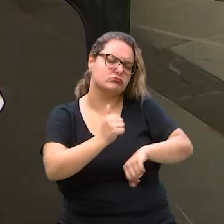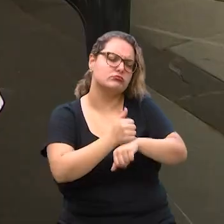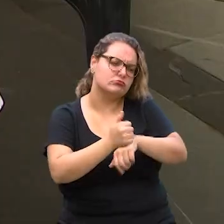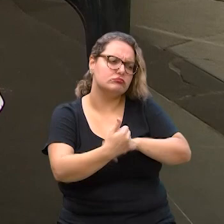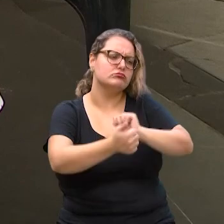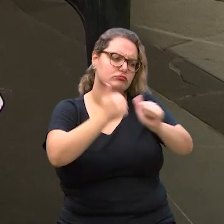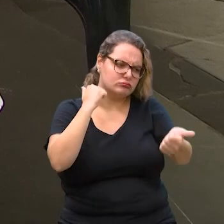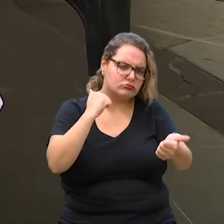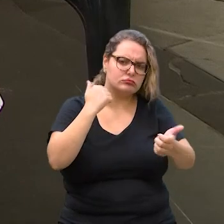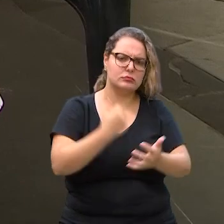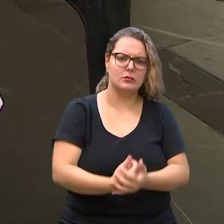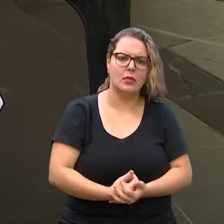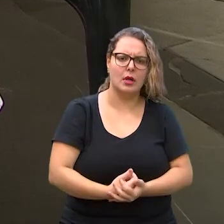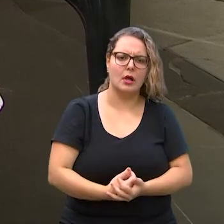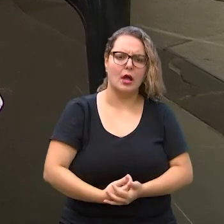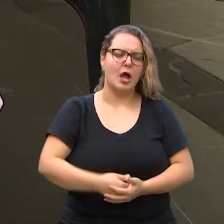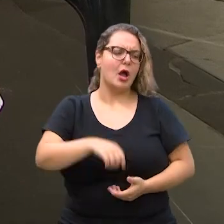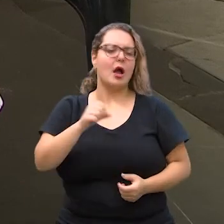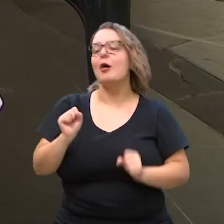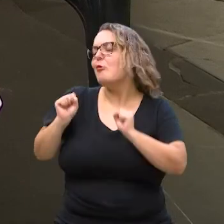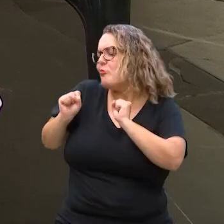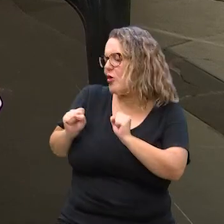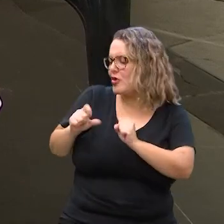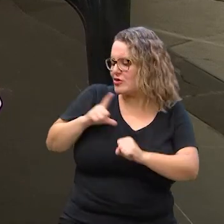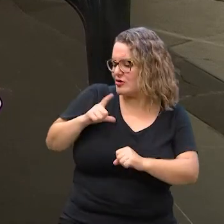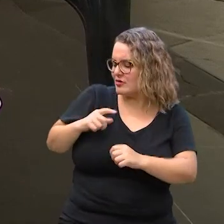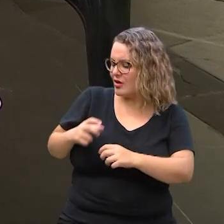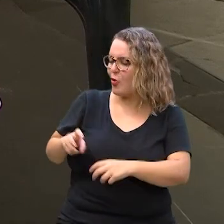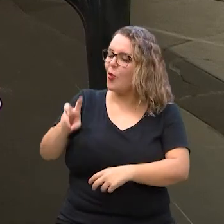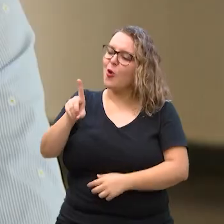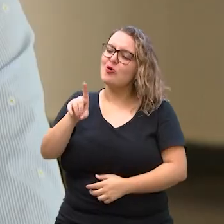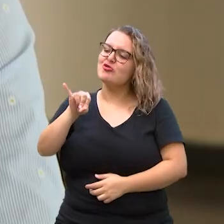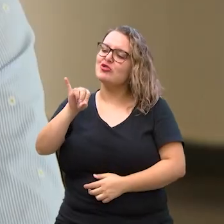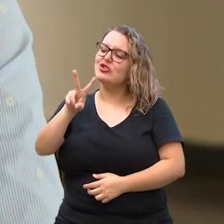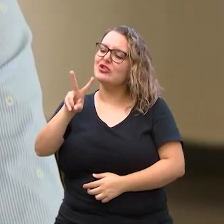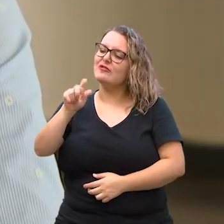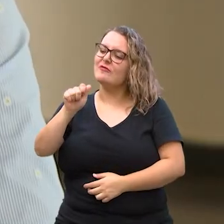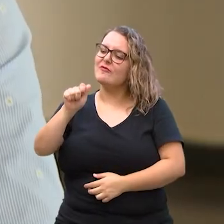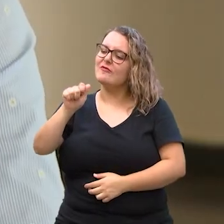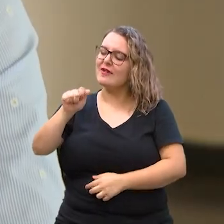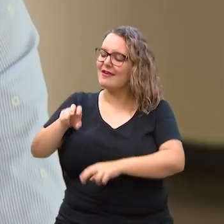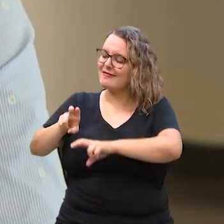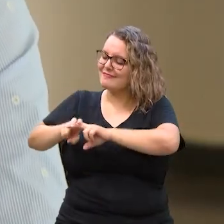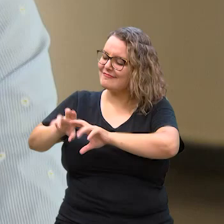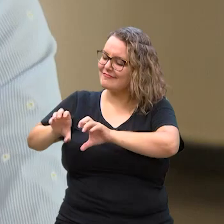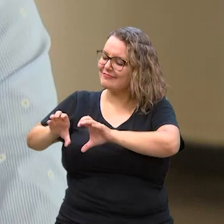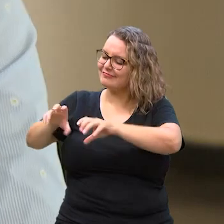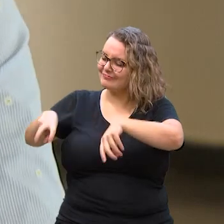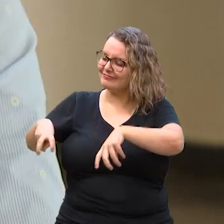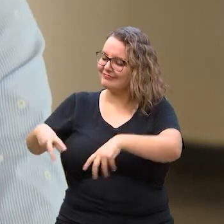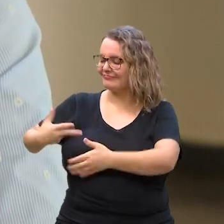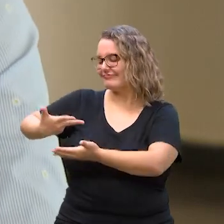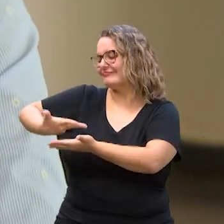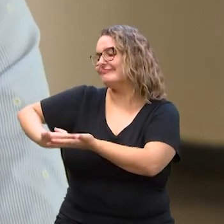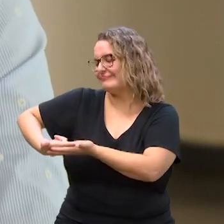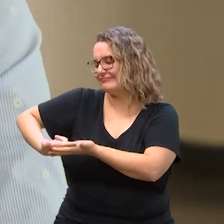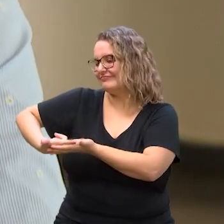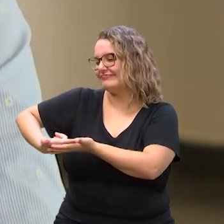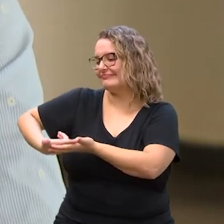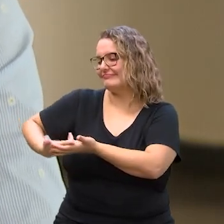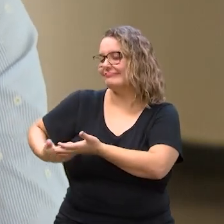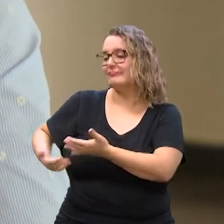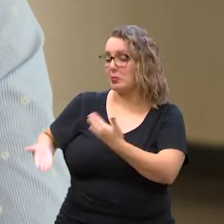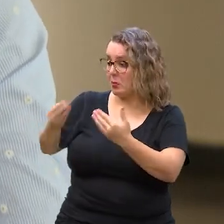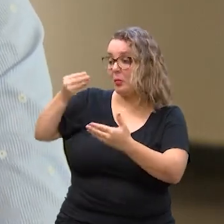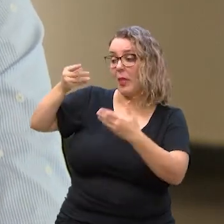ter o divã do atleta, então? Ele deita lá e começa a falar sobre competição, sobre prova. Pode ser um profissional, então, que trabalha no divã. Sim.